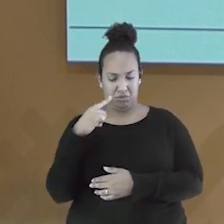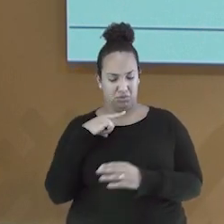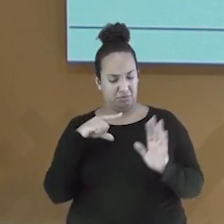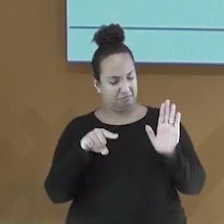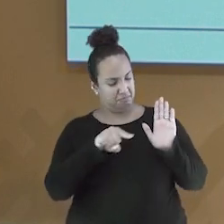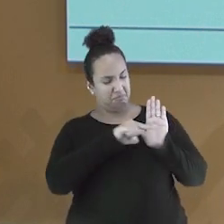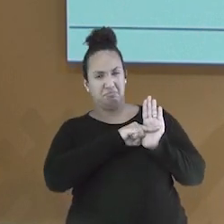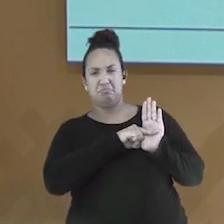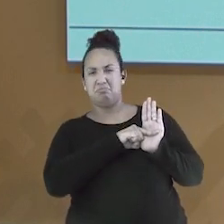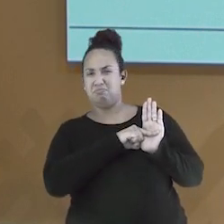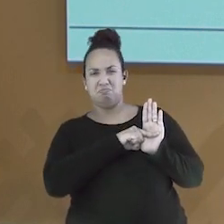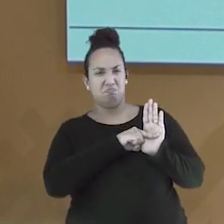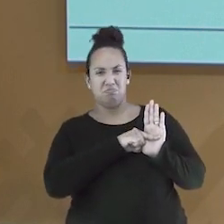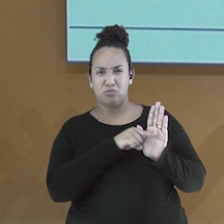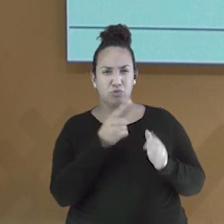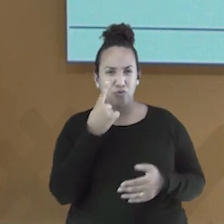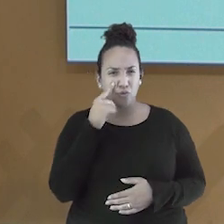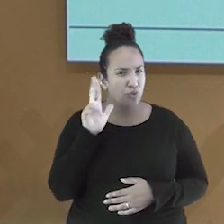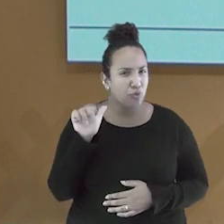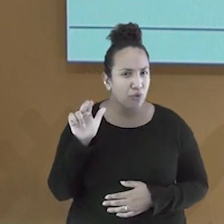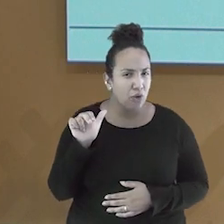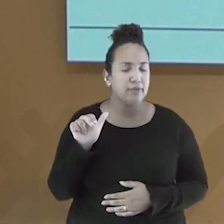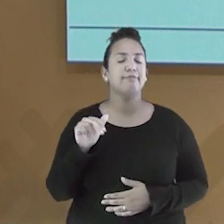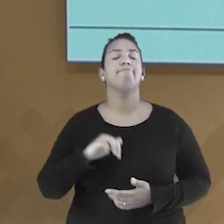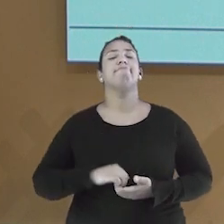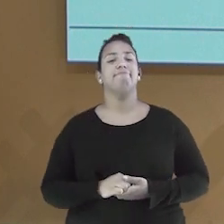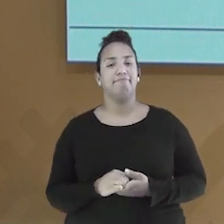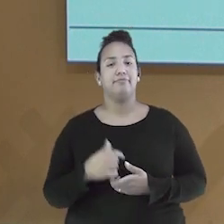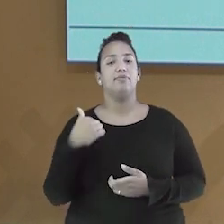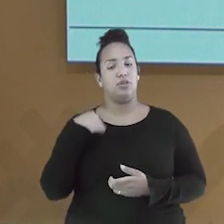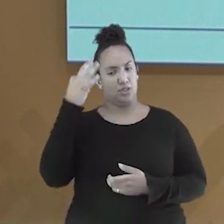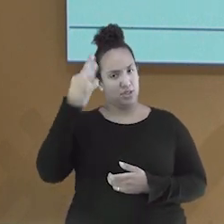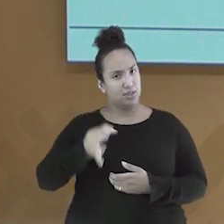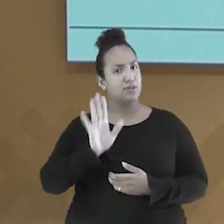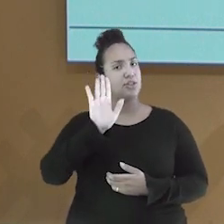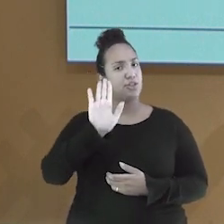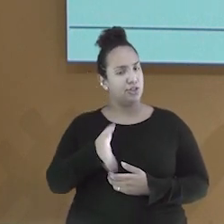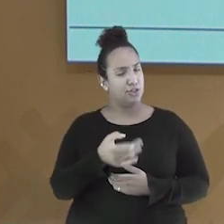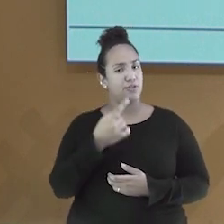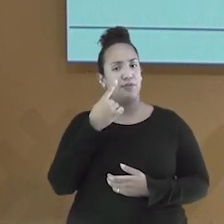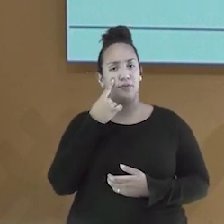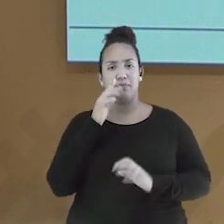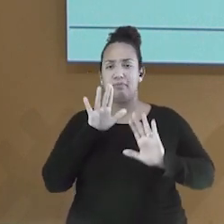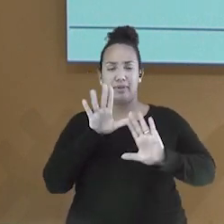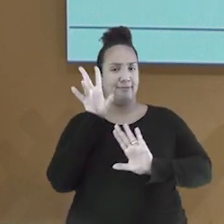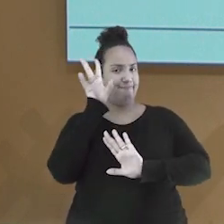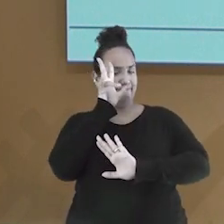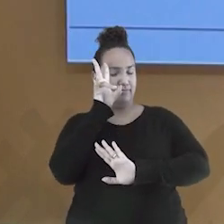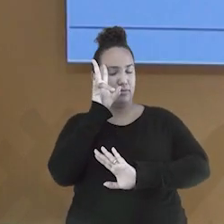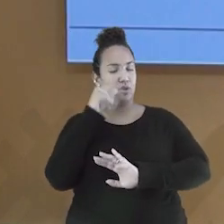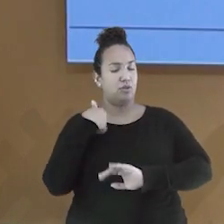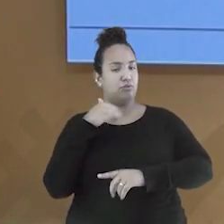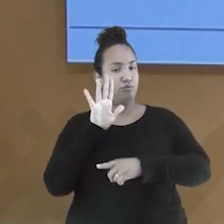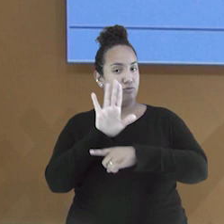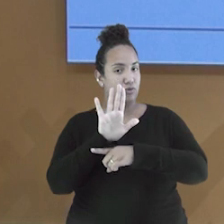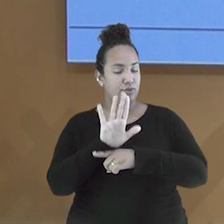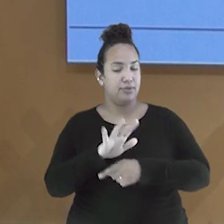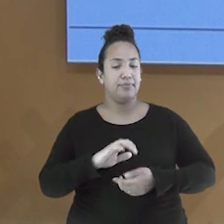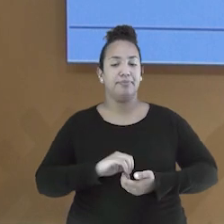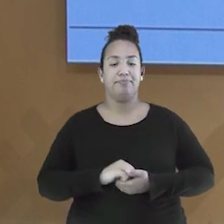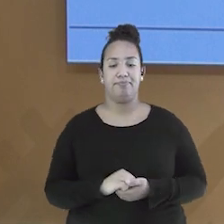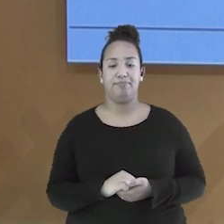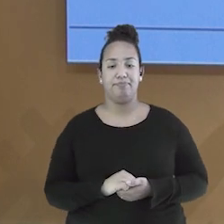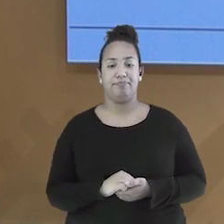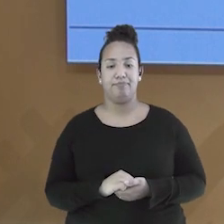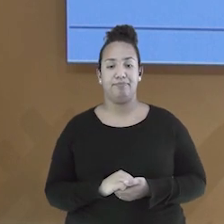frente? Não? Tenho certeza que você já viu, só não está se lembrando agora. Vou te dar uma ajuda. No